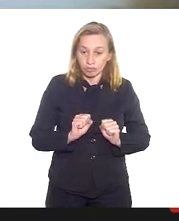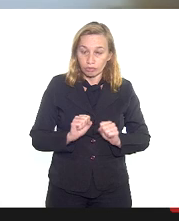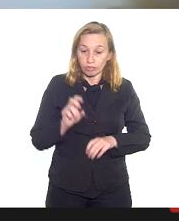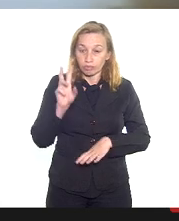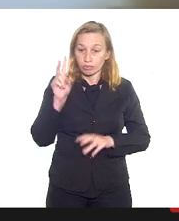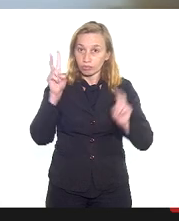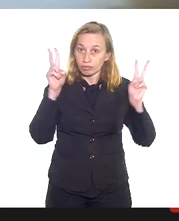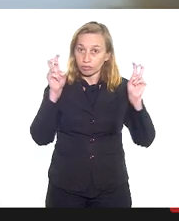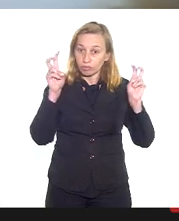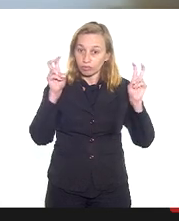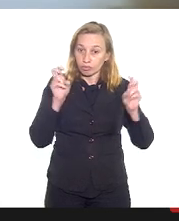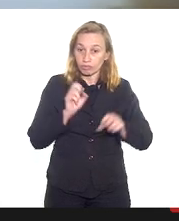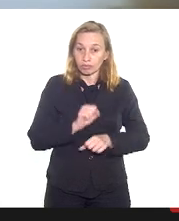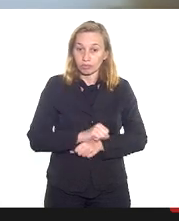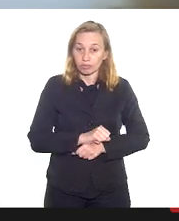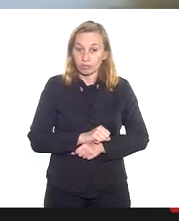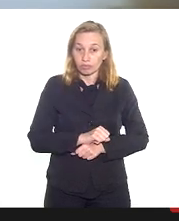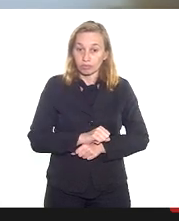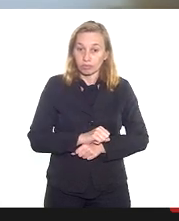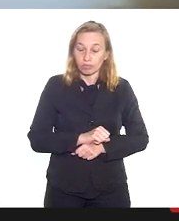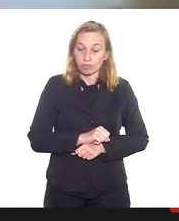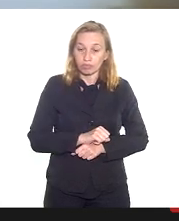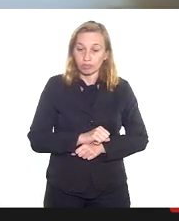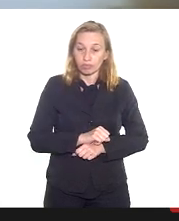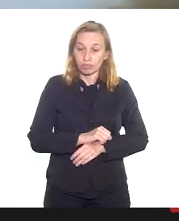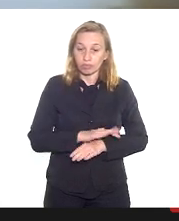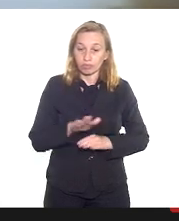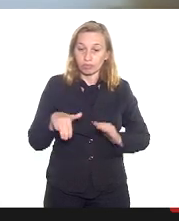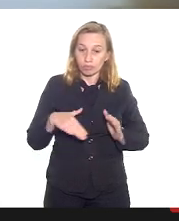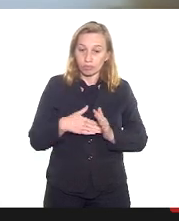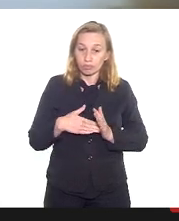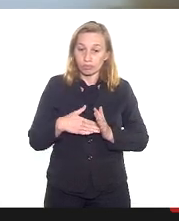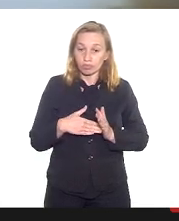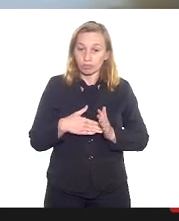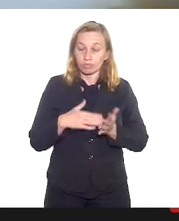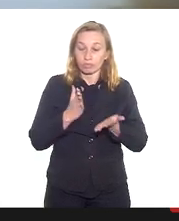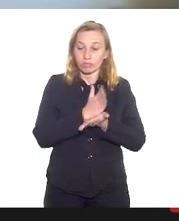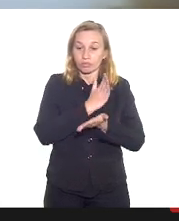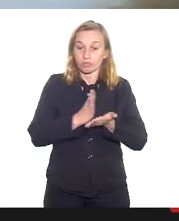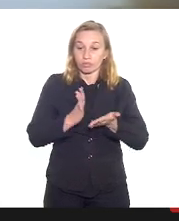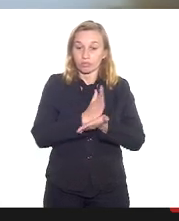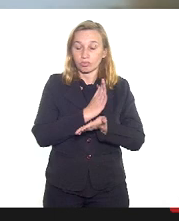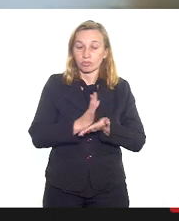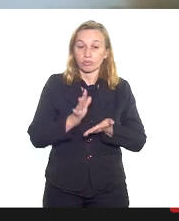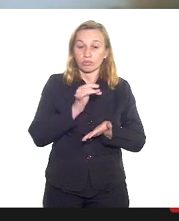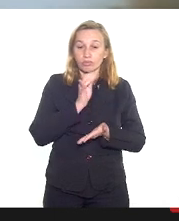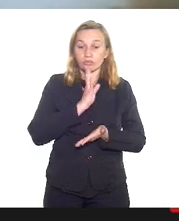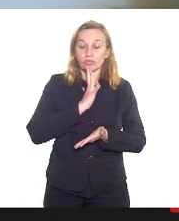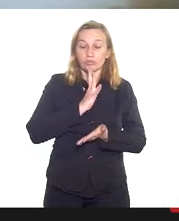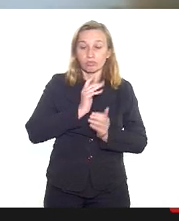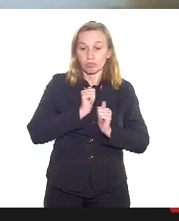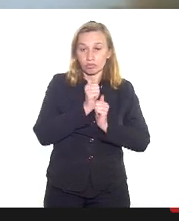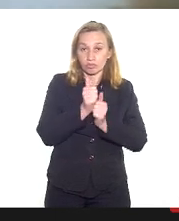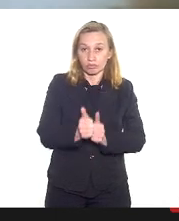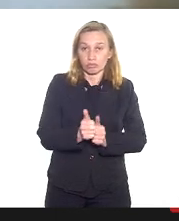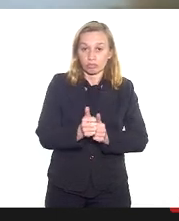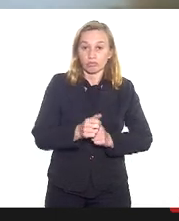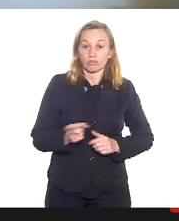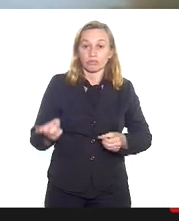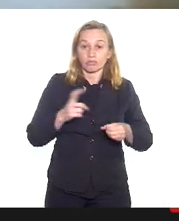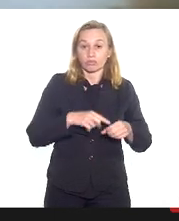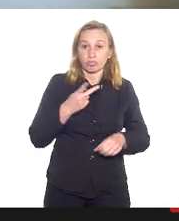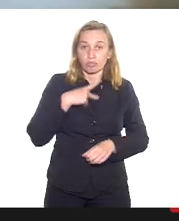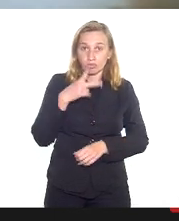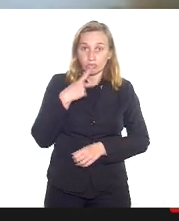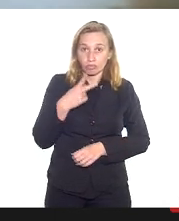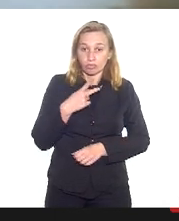tema que todos possam ter algum conhecimento e acompanhá-lo. Volto a dizer,